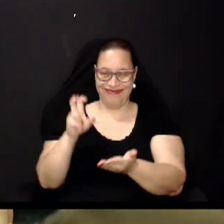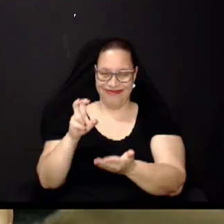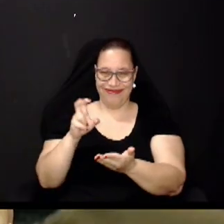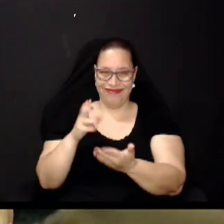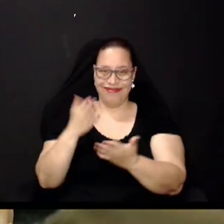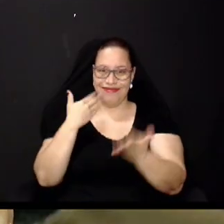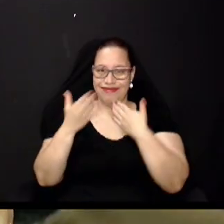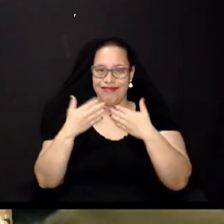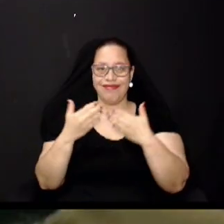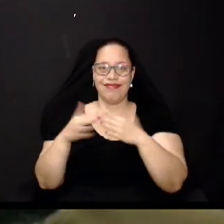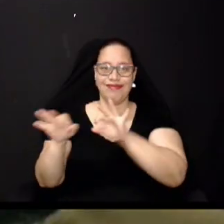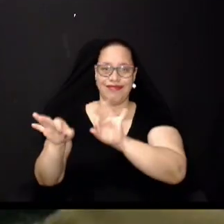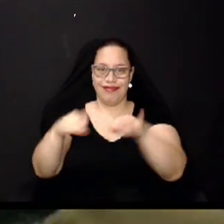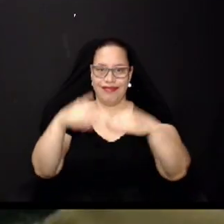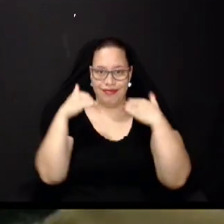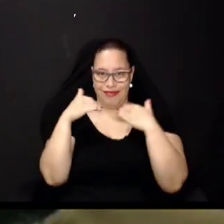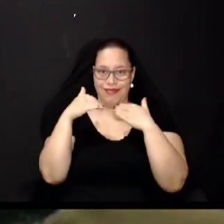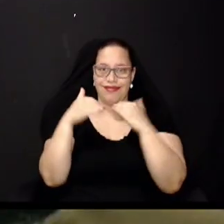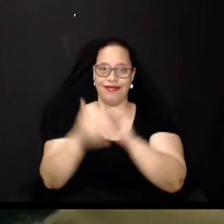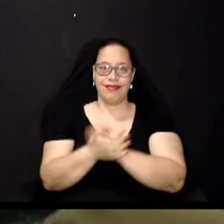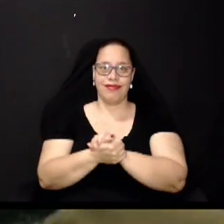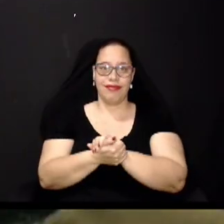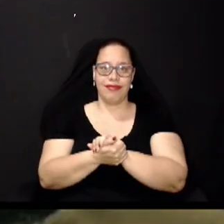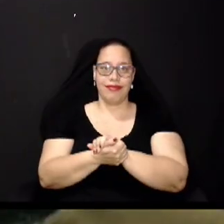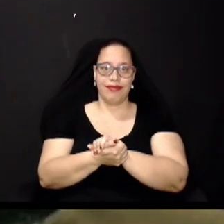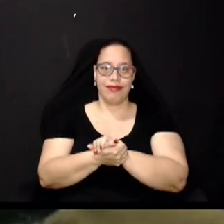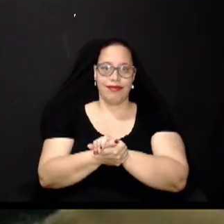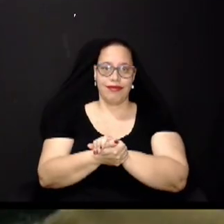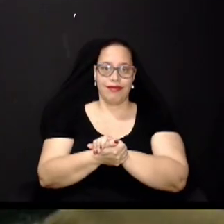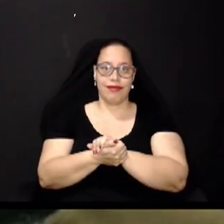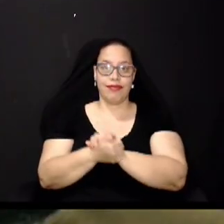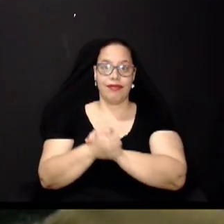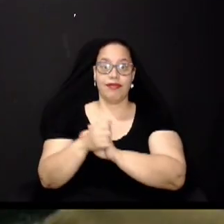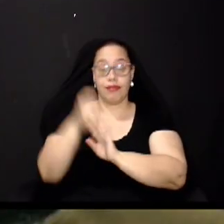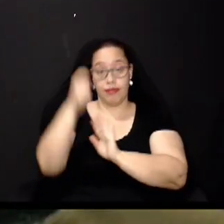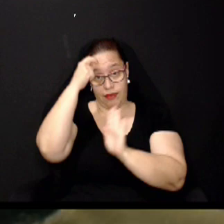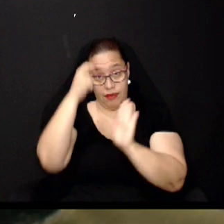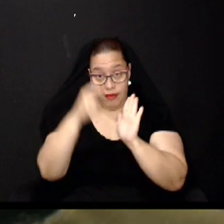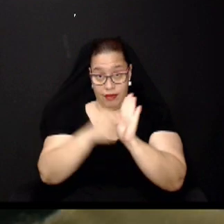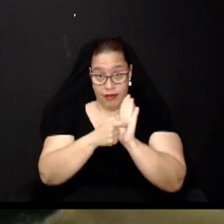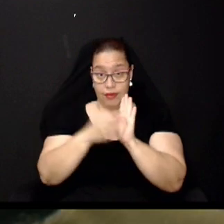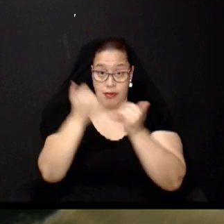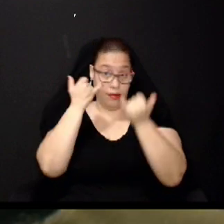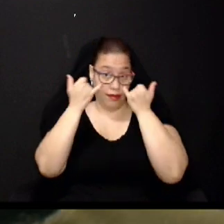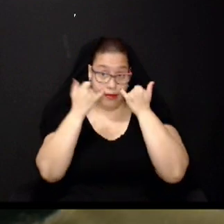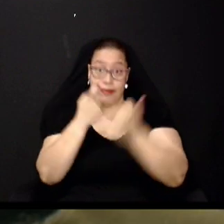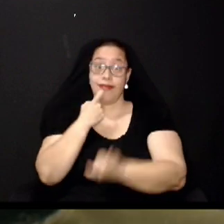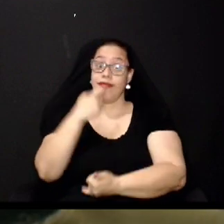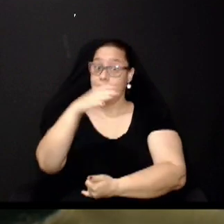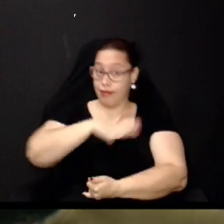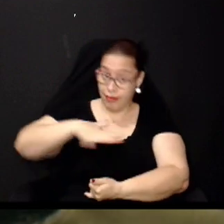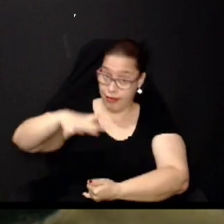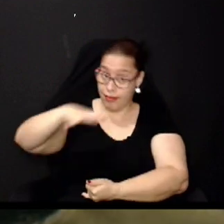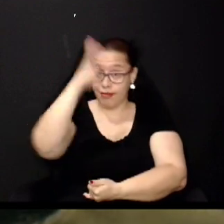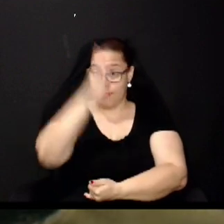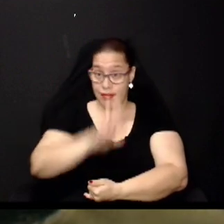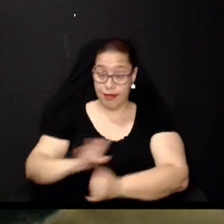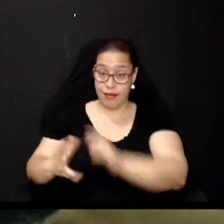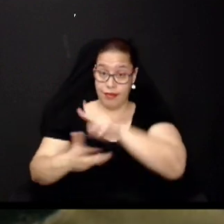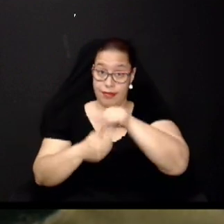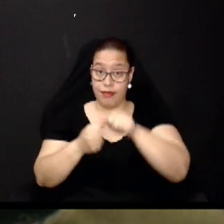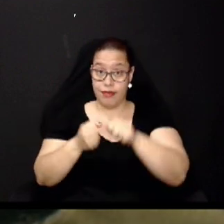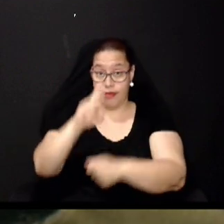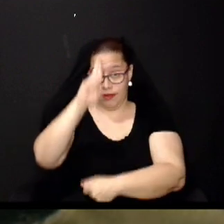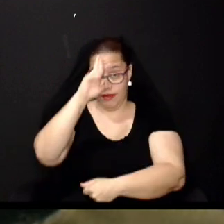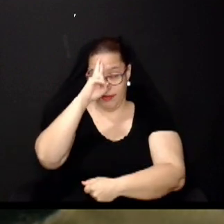sua companhia. Nós temos a Ira que está chegando aí, trazendo informações de Campinas, Brasil e mundo. Meio-dia tem o Câmara